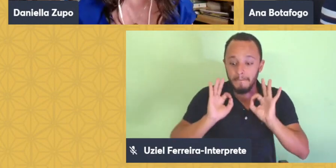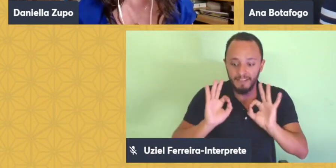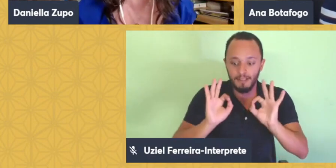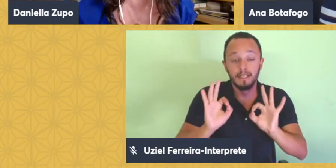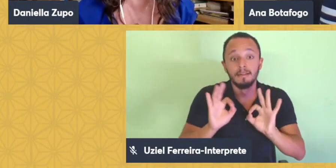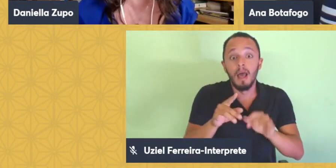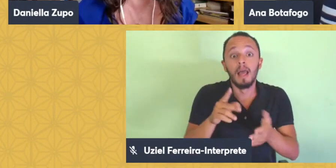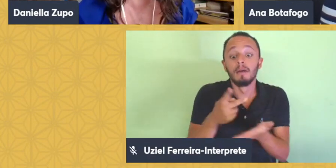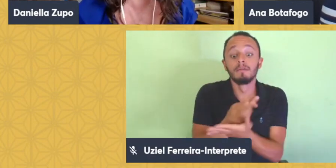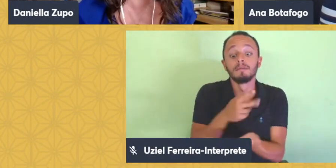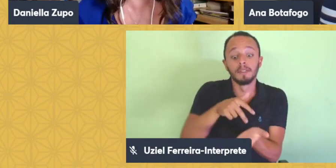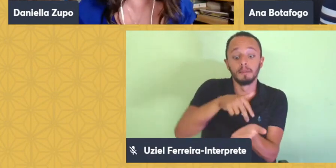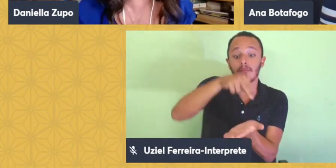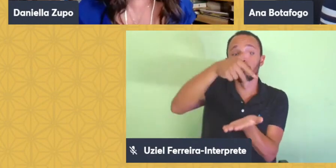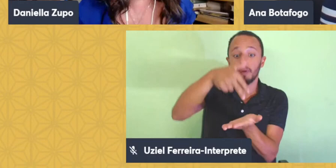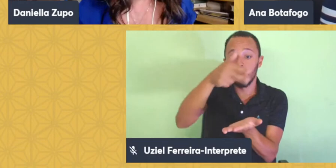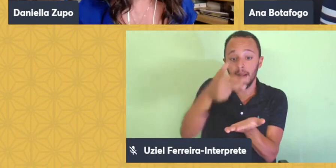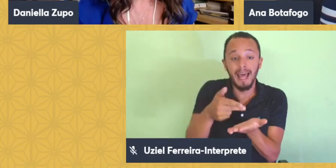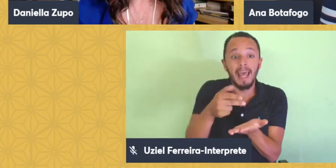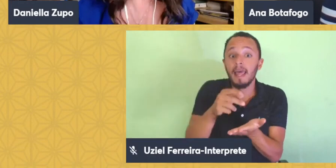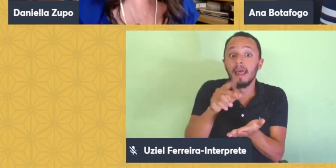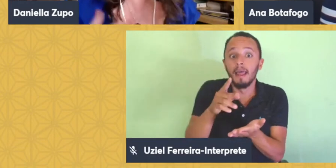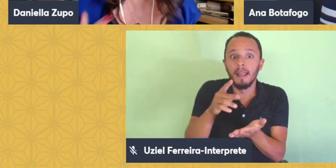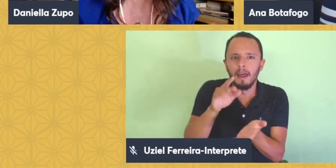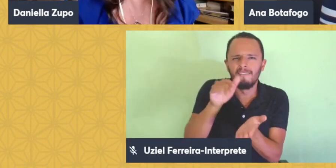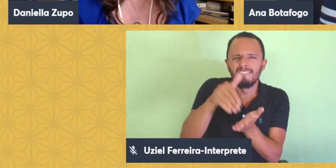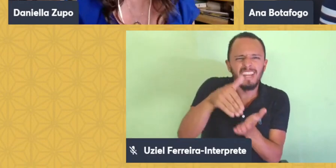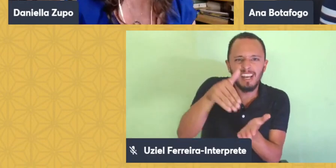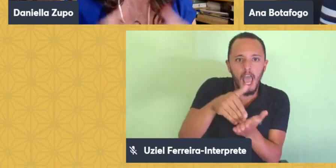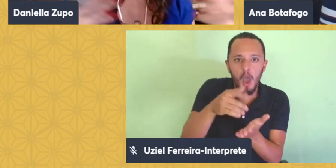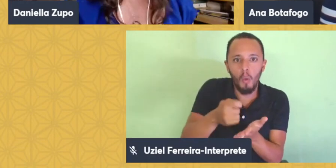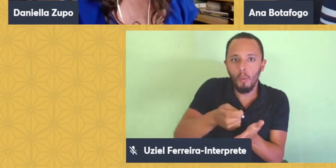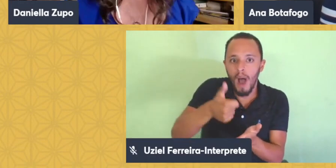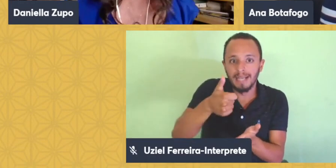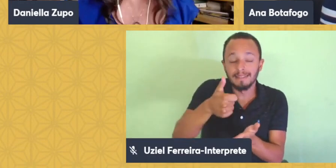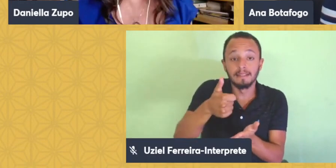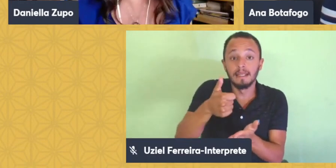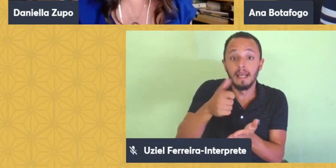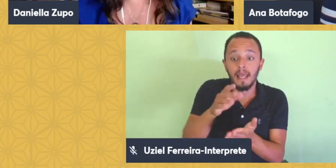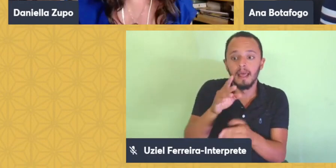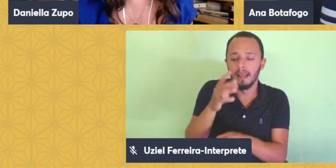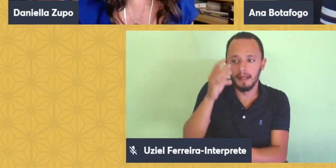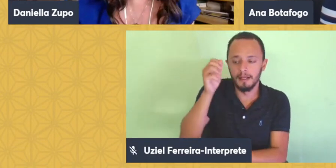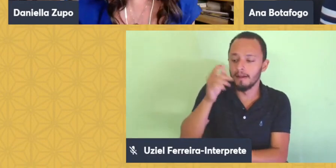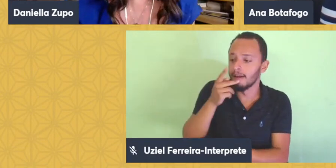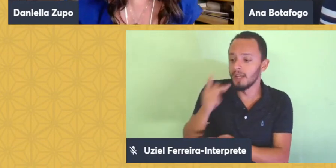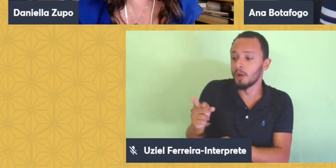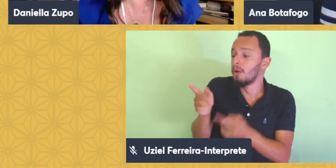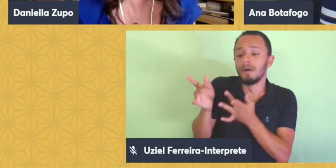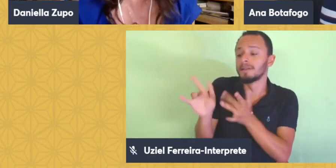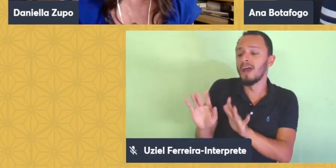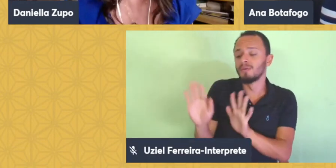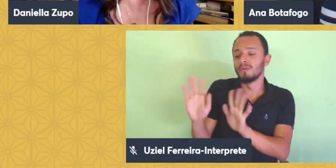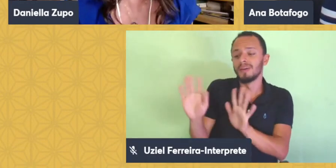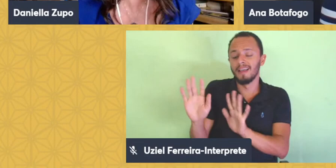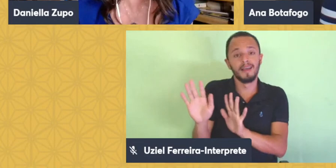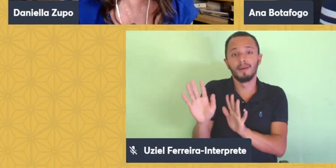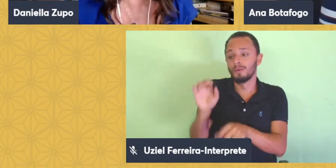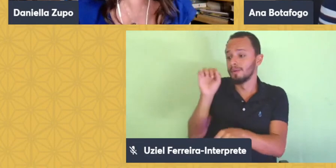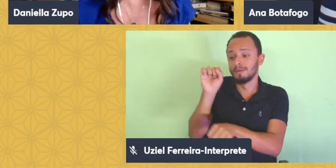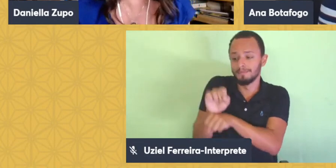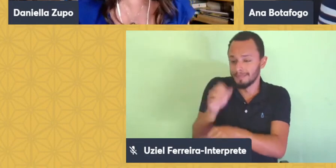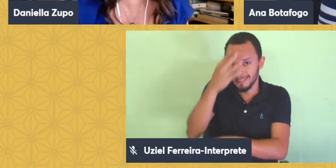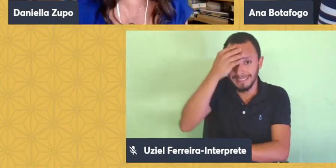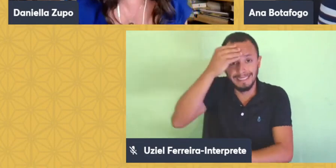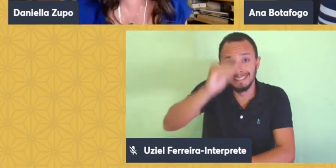acho que nas finais um pouco antes né E assumir que tava no limite né assumindo